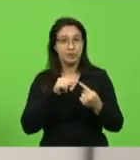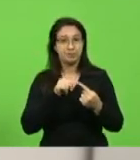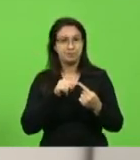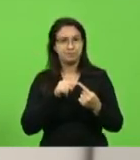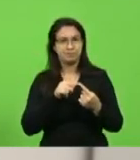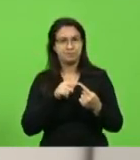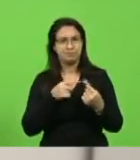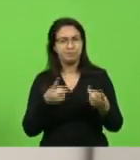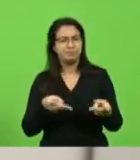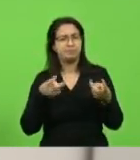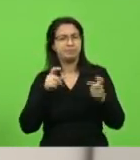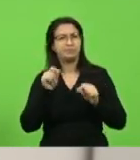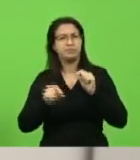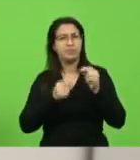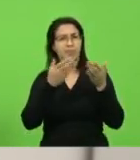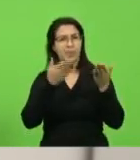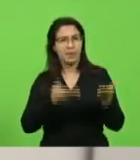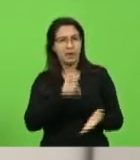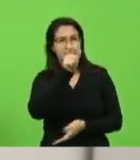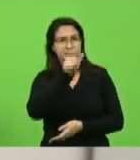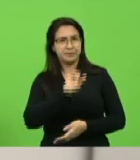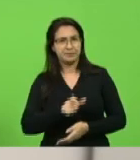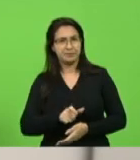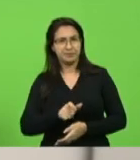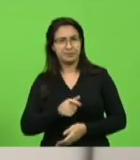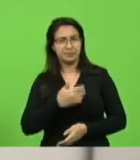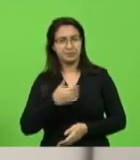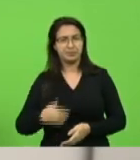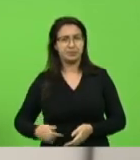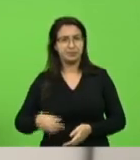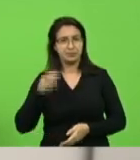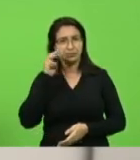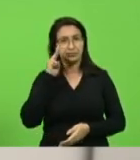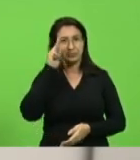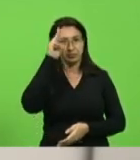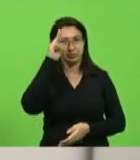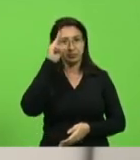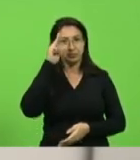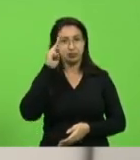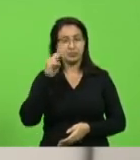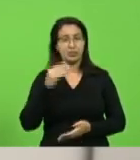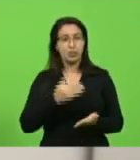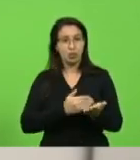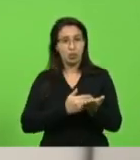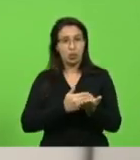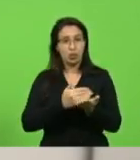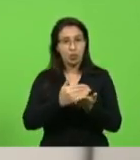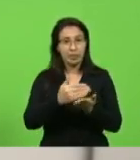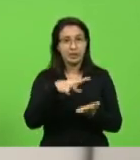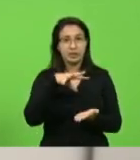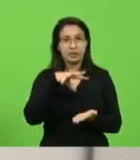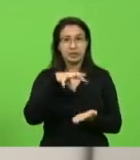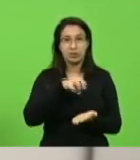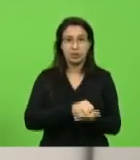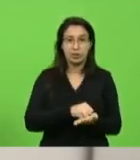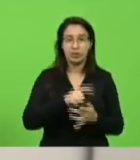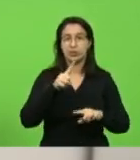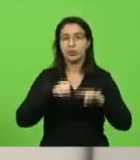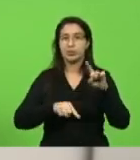tem-se que o excelentíssimo senhor governador Carlos Moisés da Silva, desde o início da contratação dos